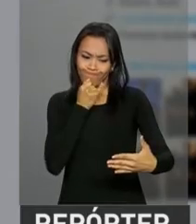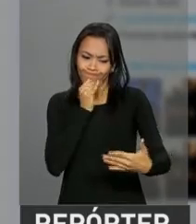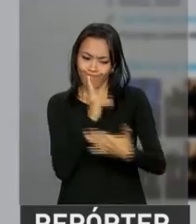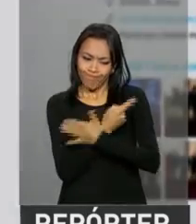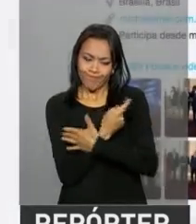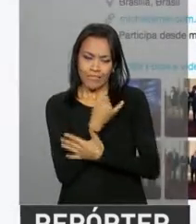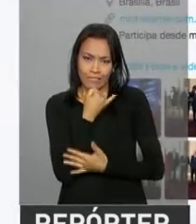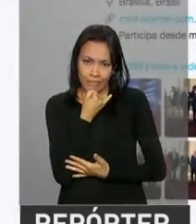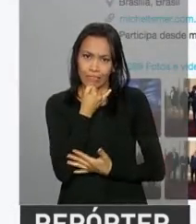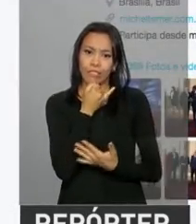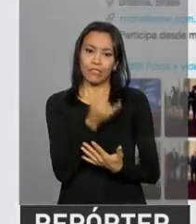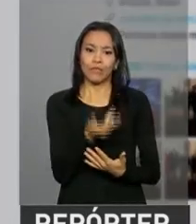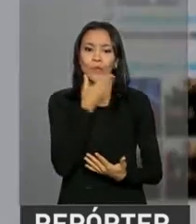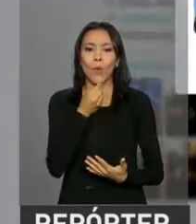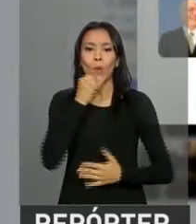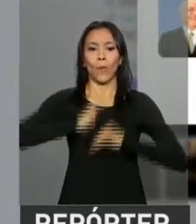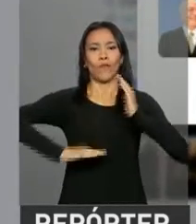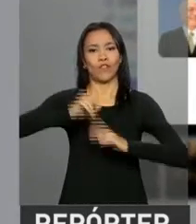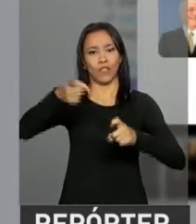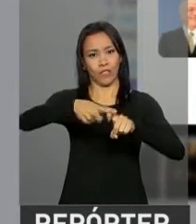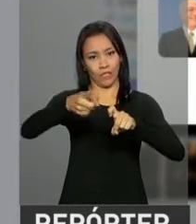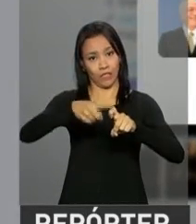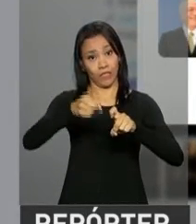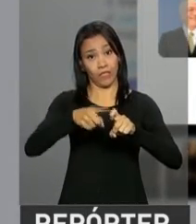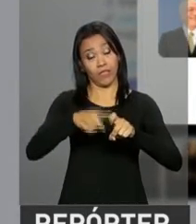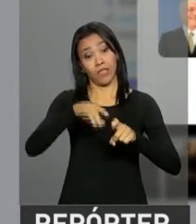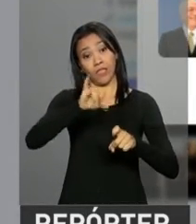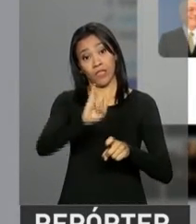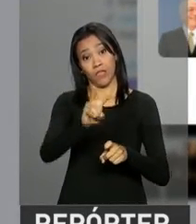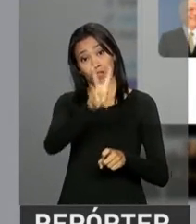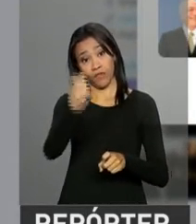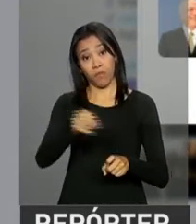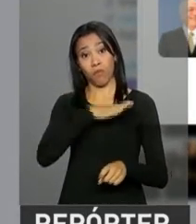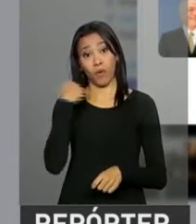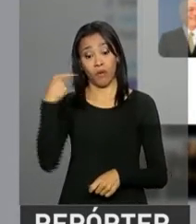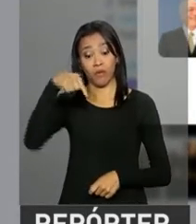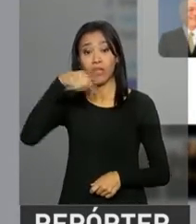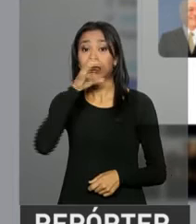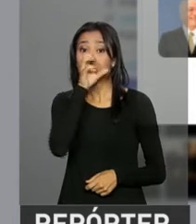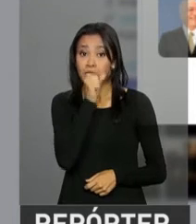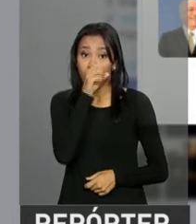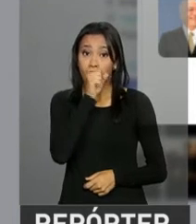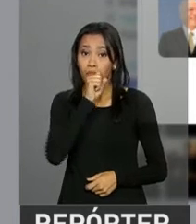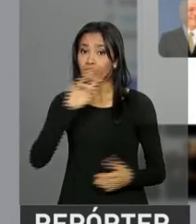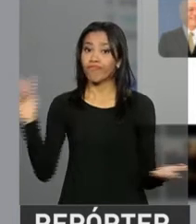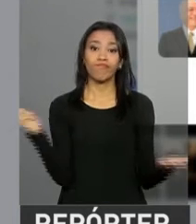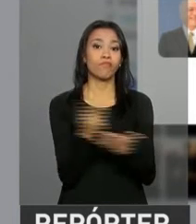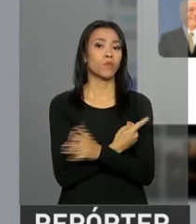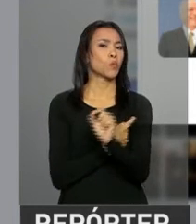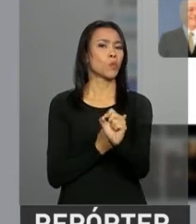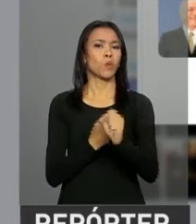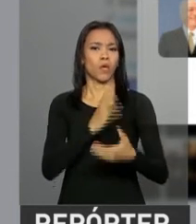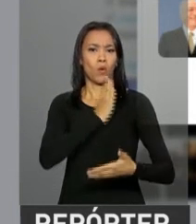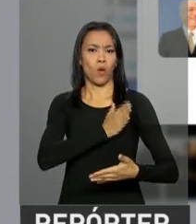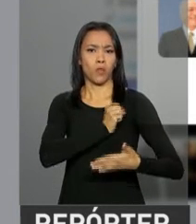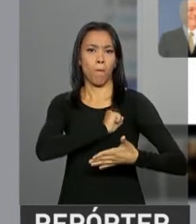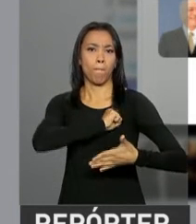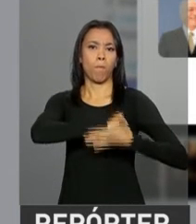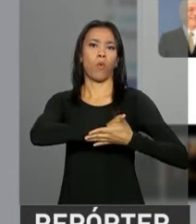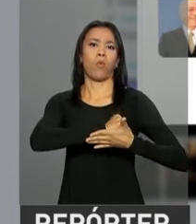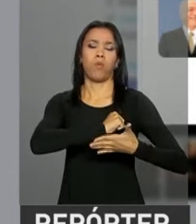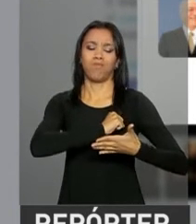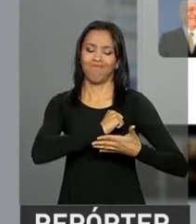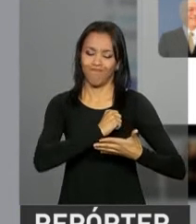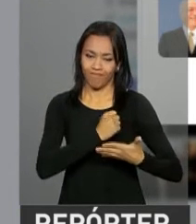do cirurgião plástico ivo pitangui que morreu neste sábado depois de sofrer uma parada cardíaca também